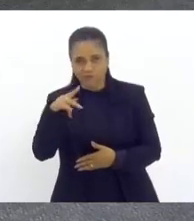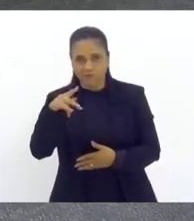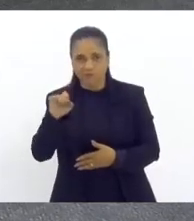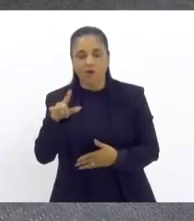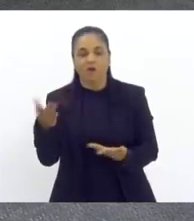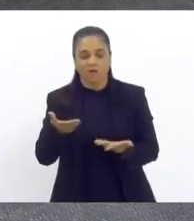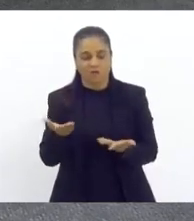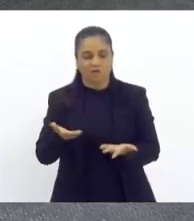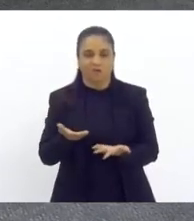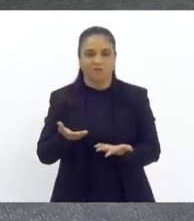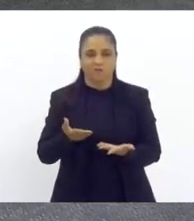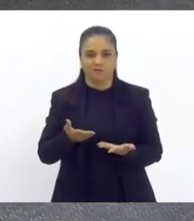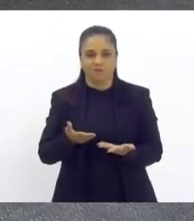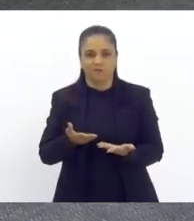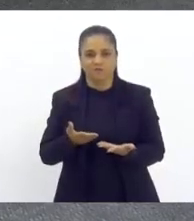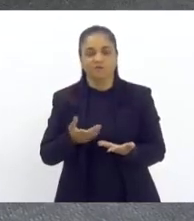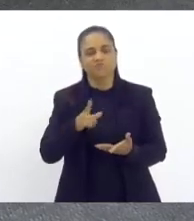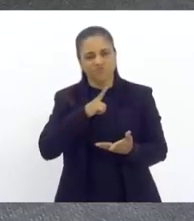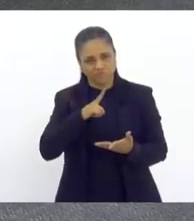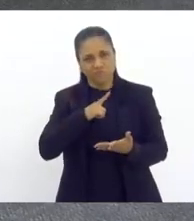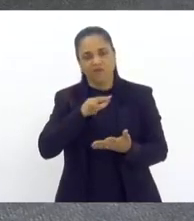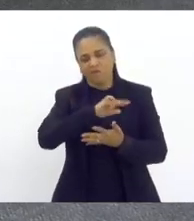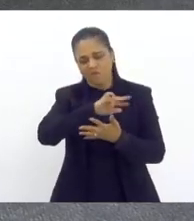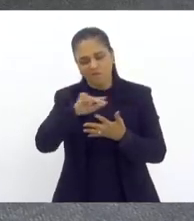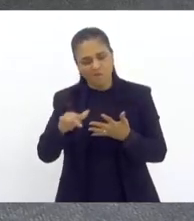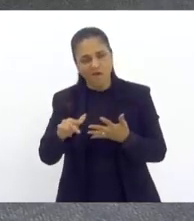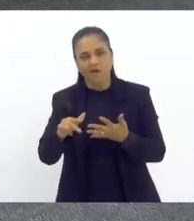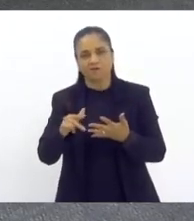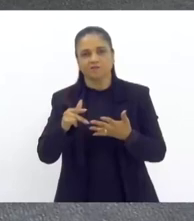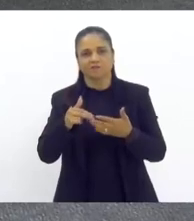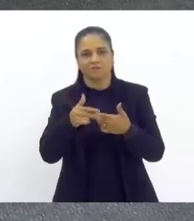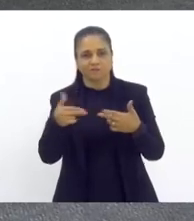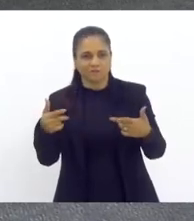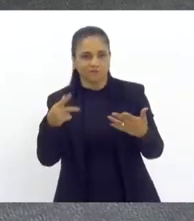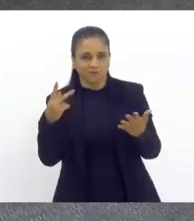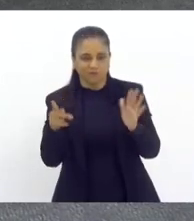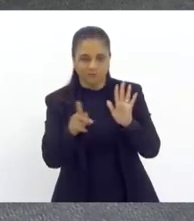um avitre das prerrogativas parlamentares